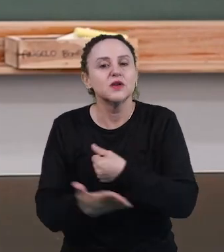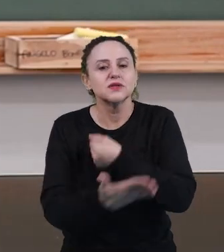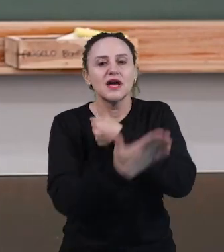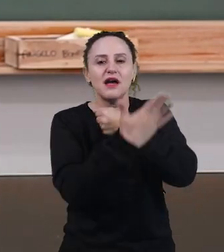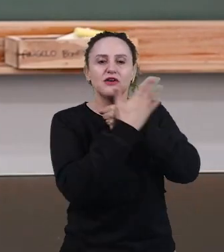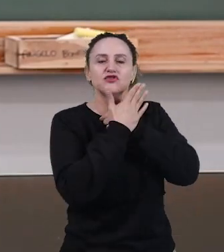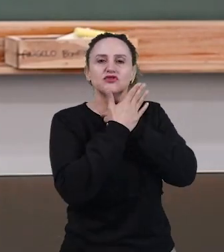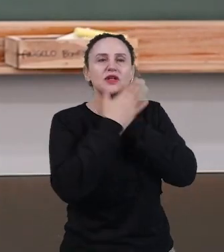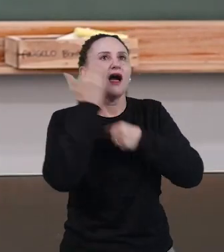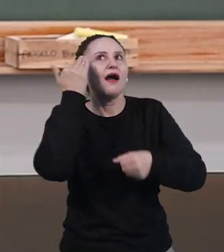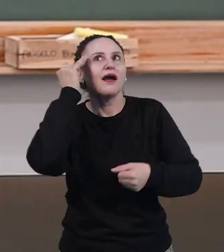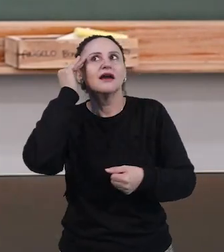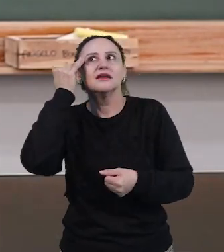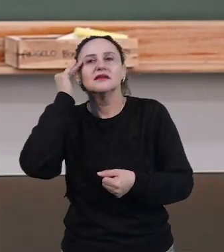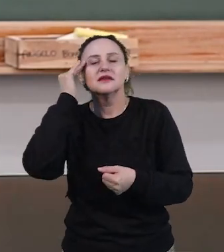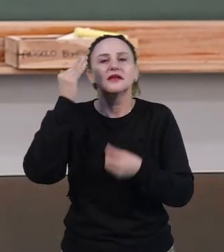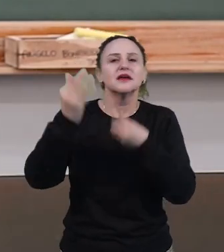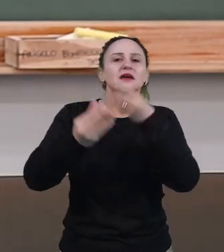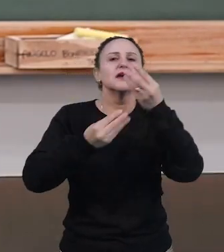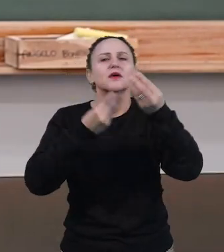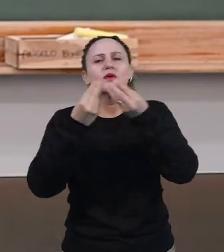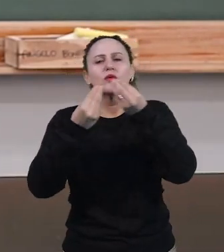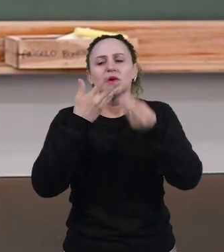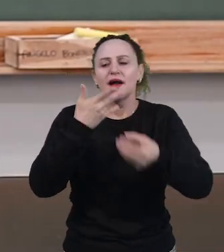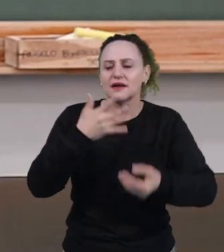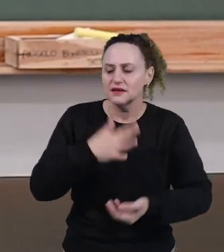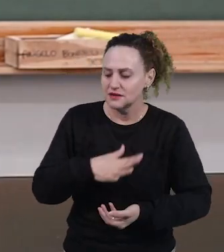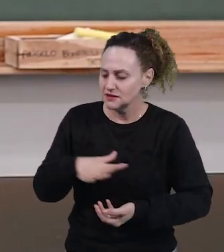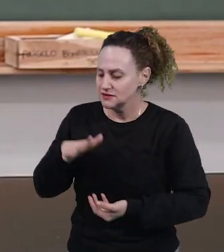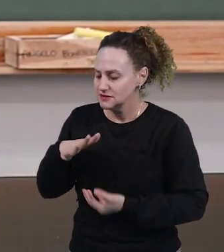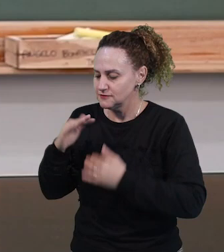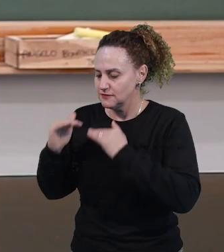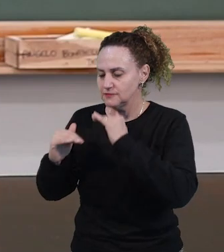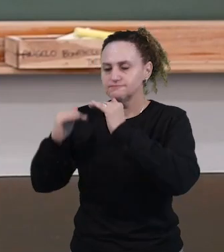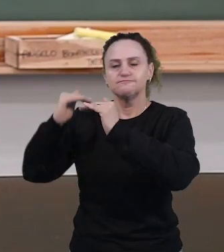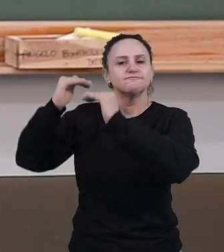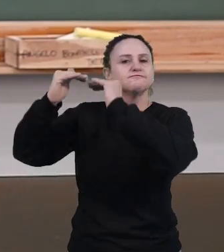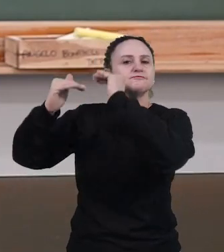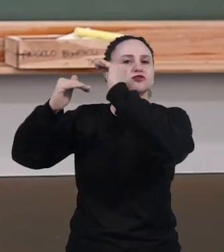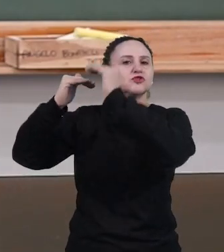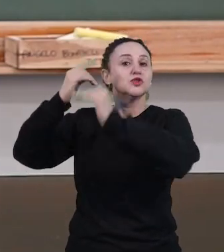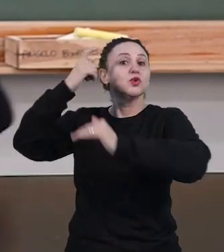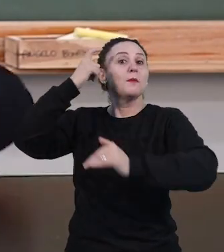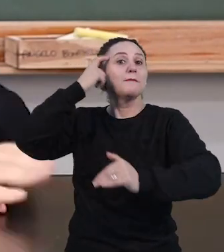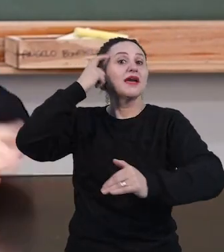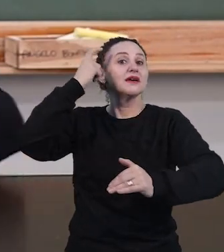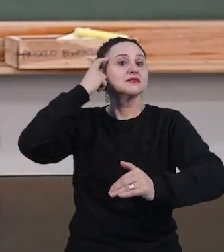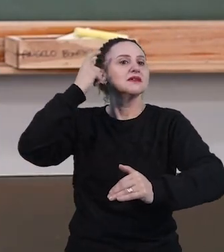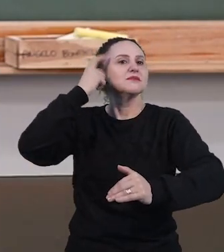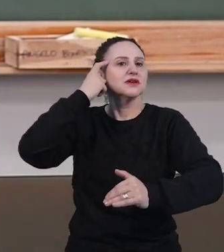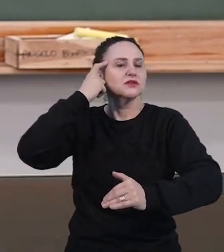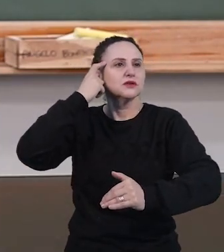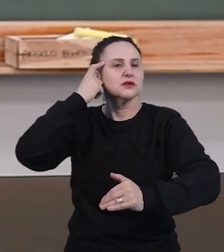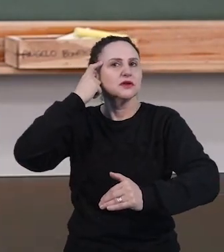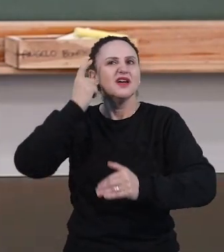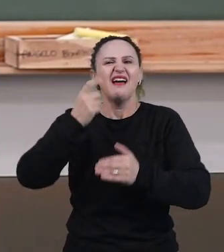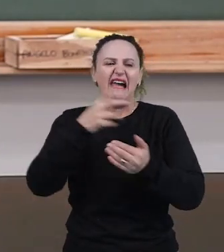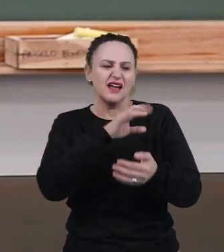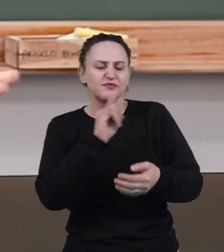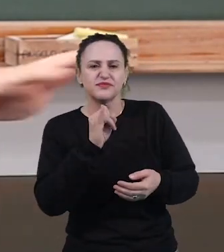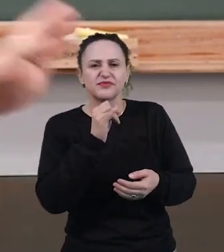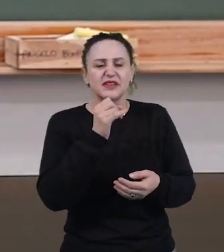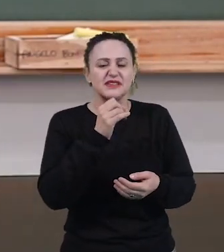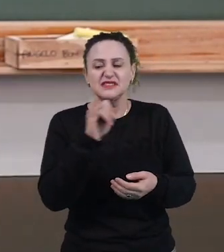a entender como que essa criança foi construindo suas hipóteses de pensamento. Ao invés de fazer o quê? Descartar. Não,